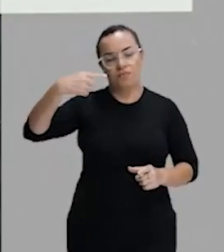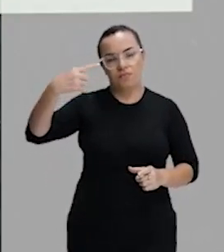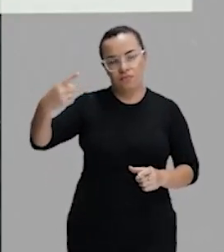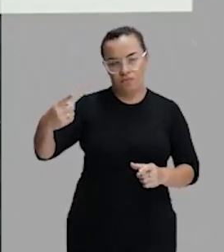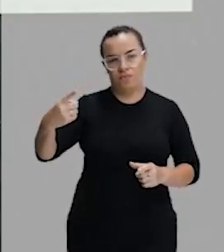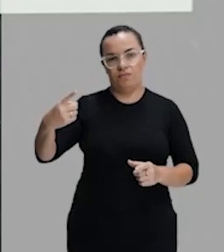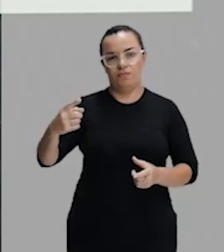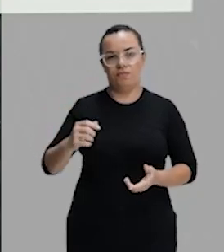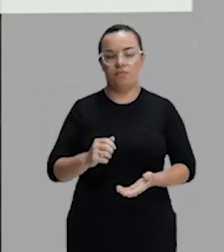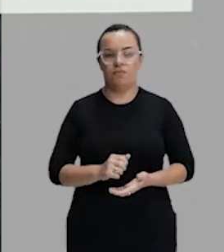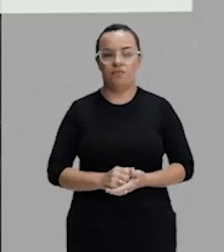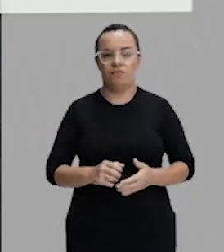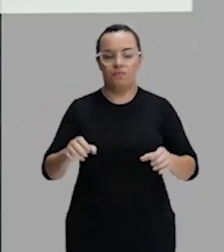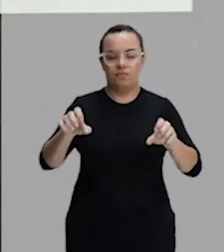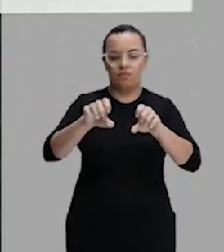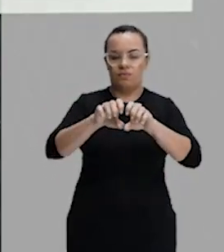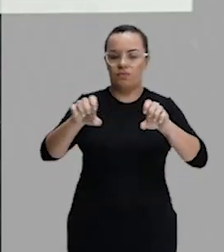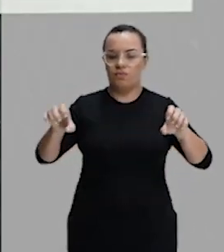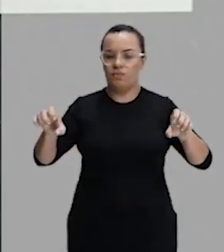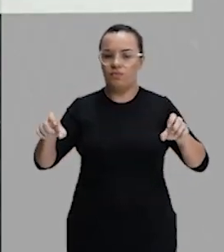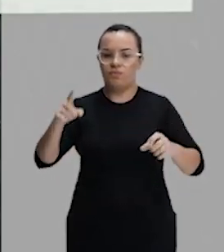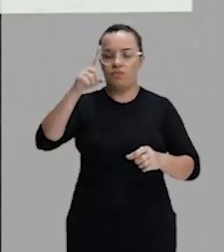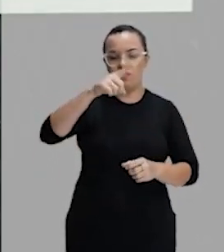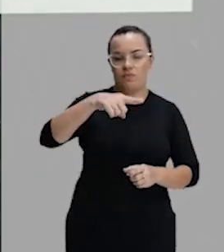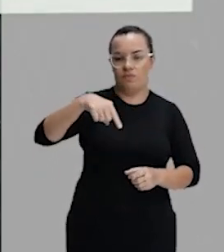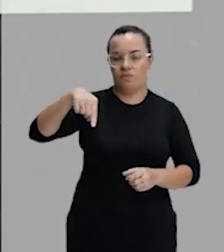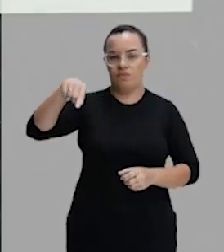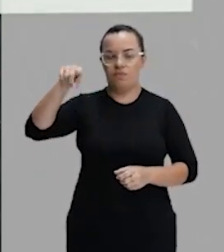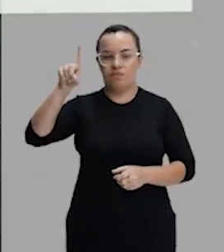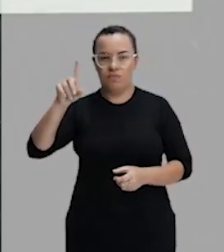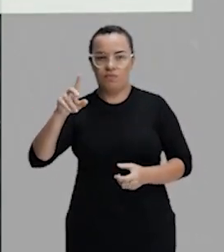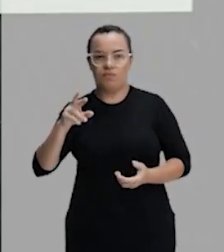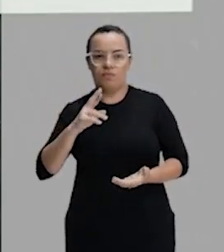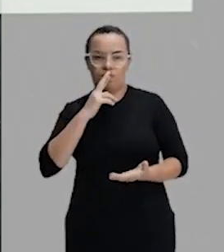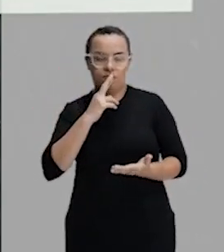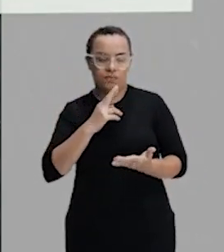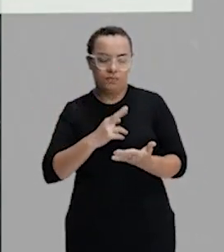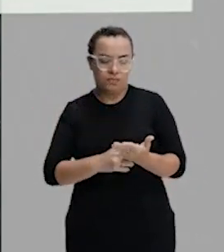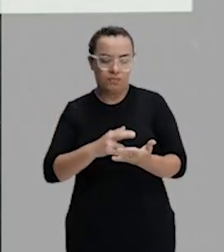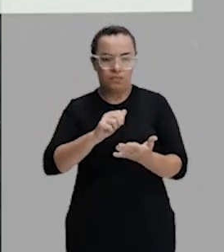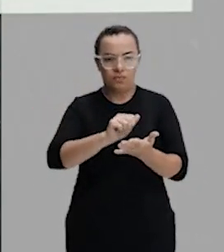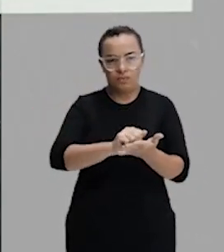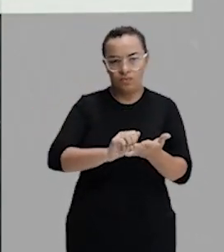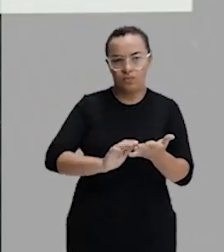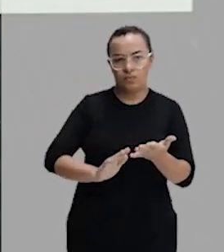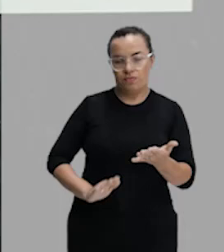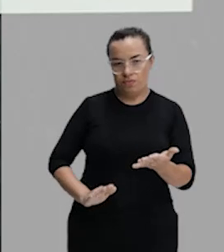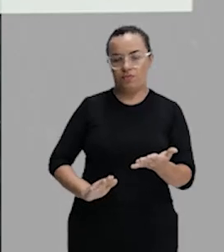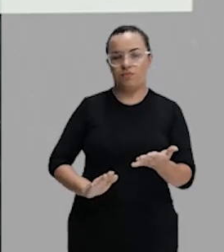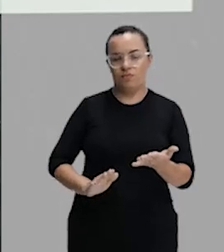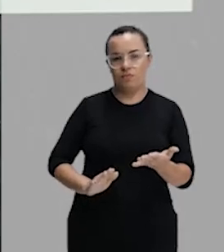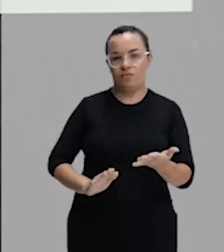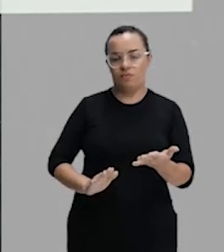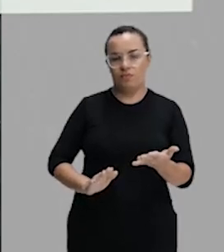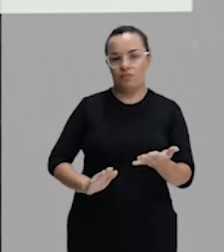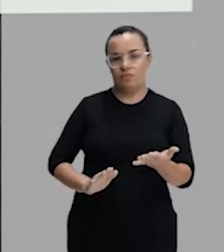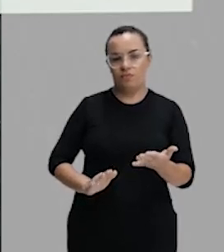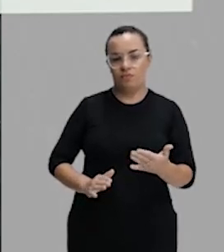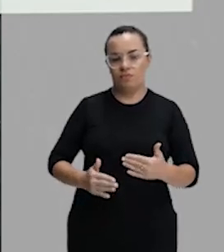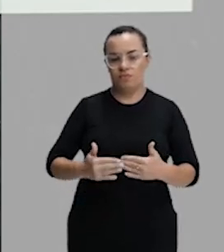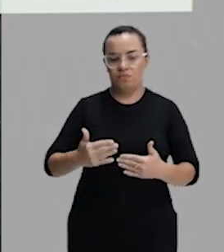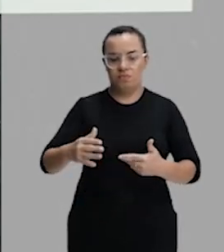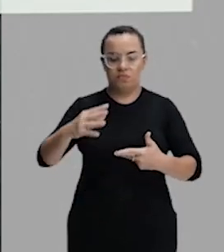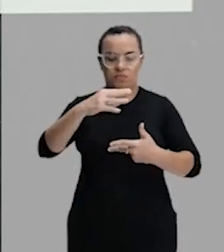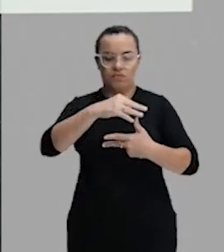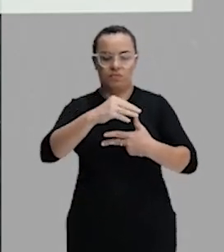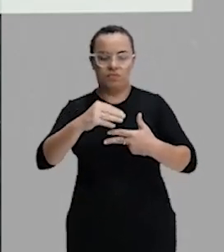a gente vai falar de equação da parábola, depois a gente vai resolver exercícios com parábola, vem caindo questões do Enem